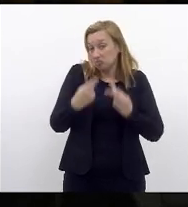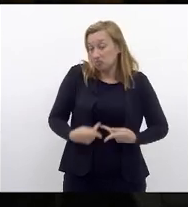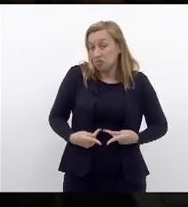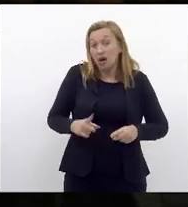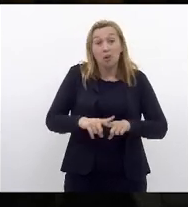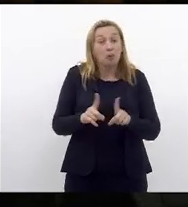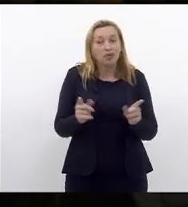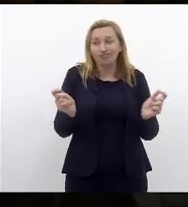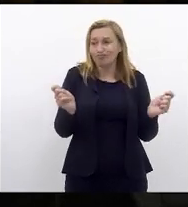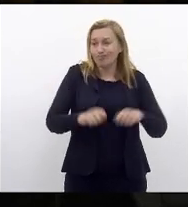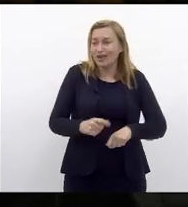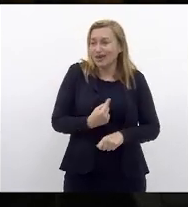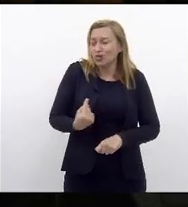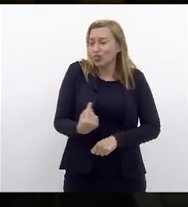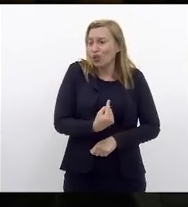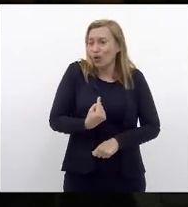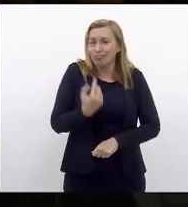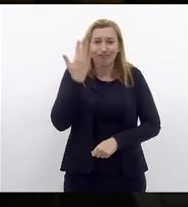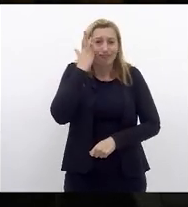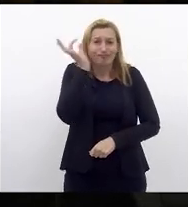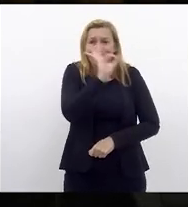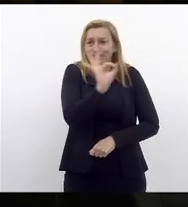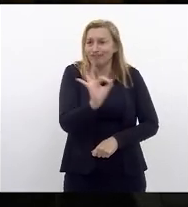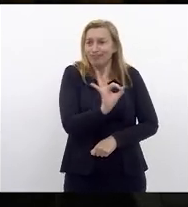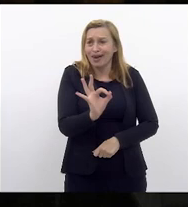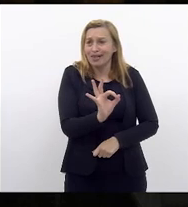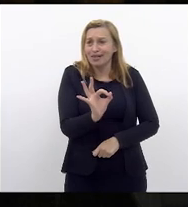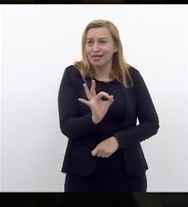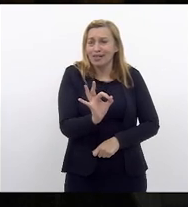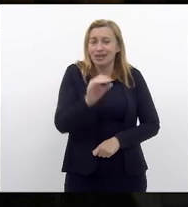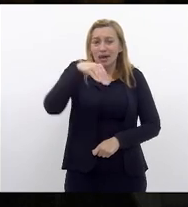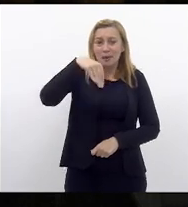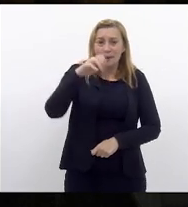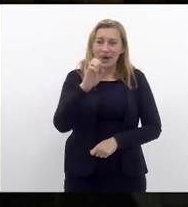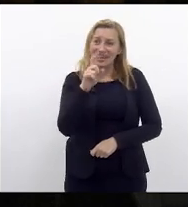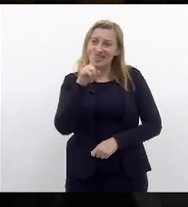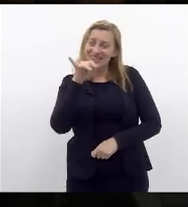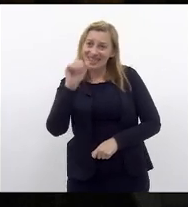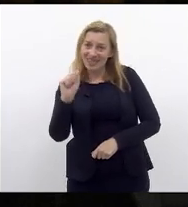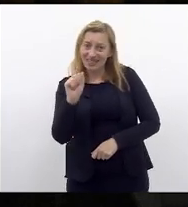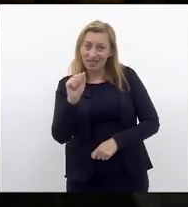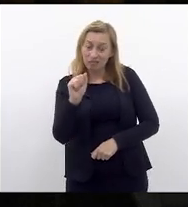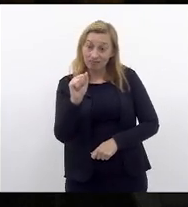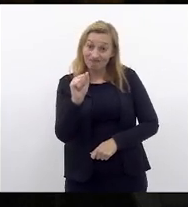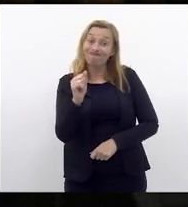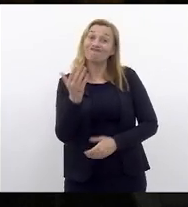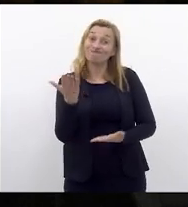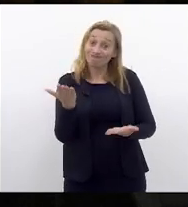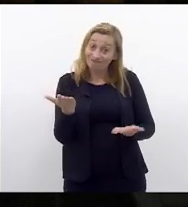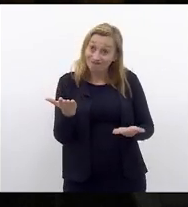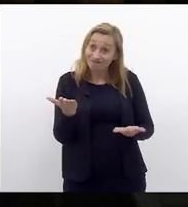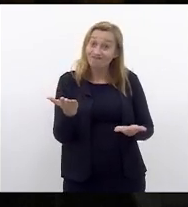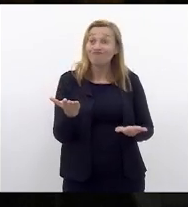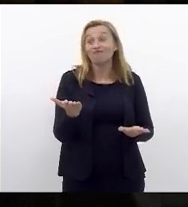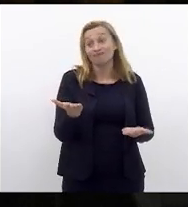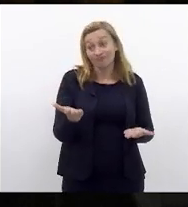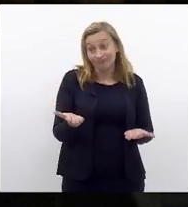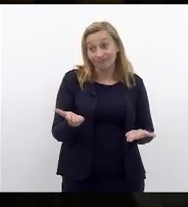que não compete a nós que não entendemos de medicina a preceituar